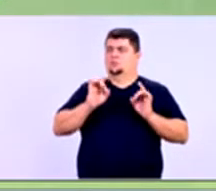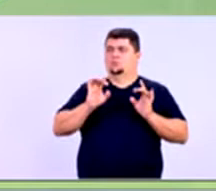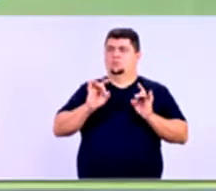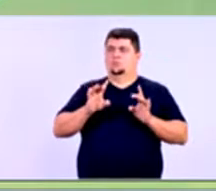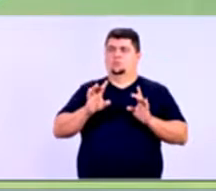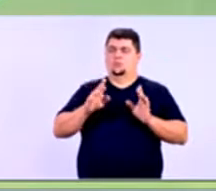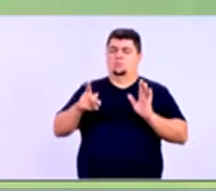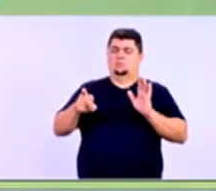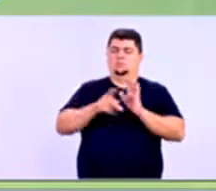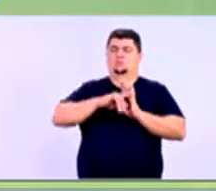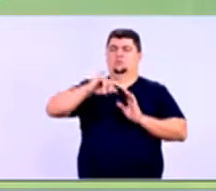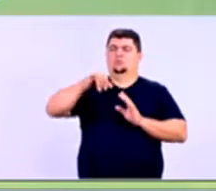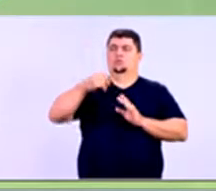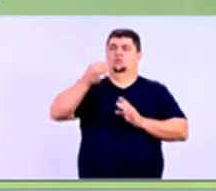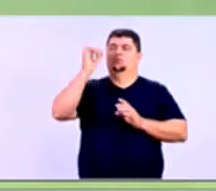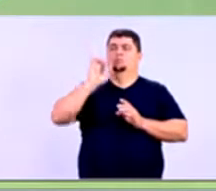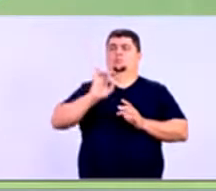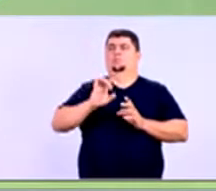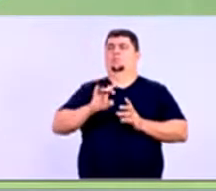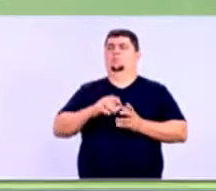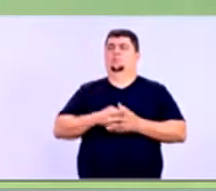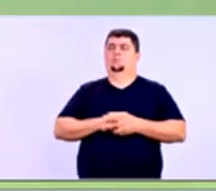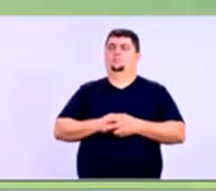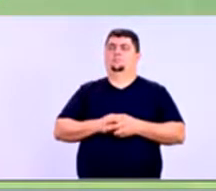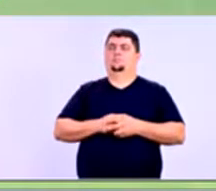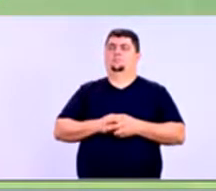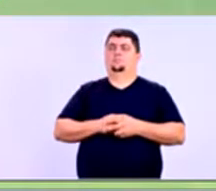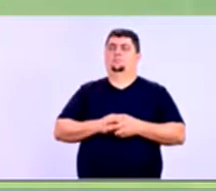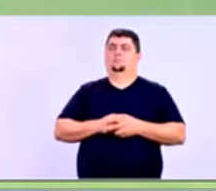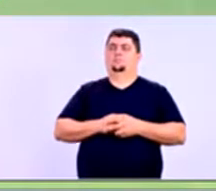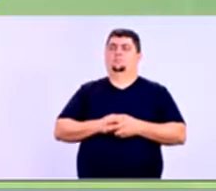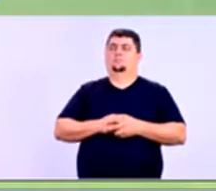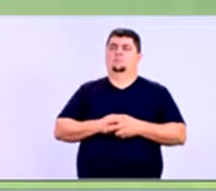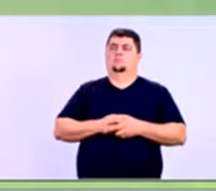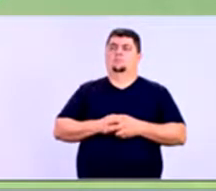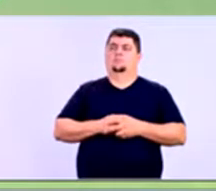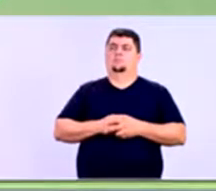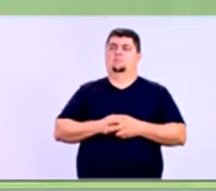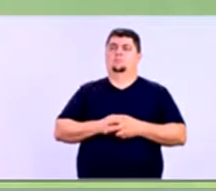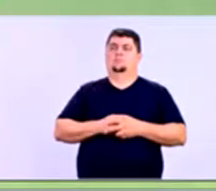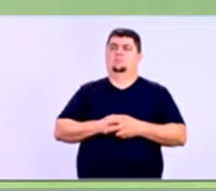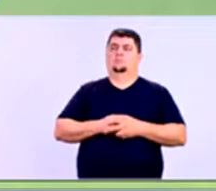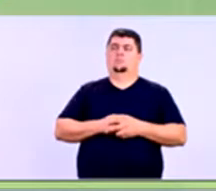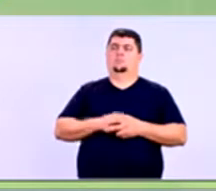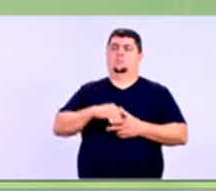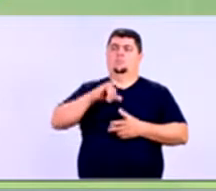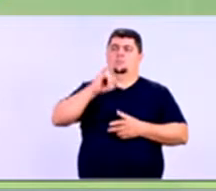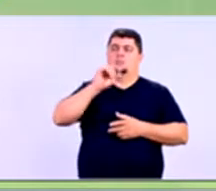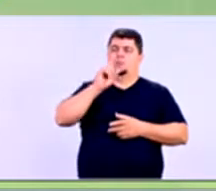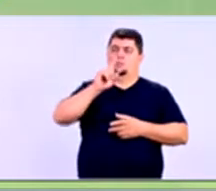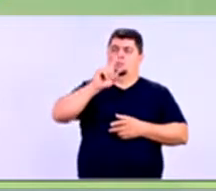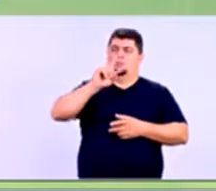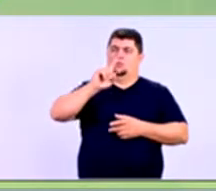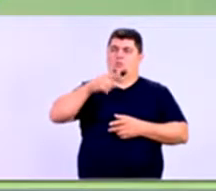os juros. Então, eu vou ter um montante de R$